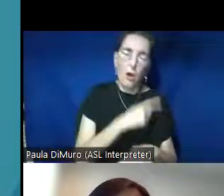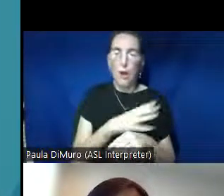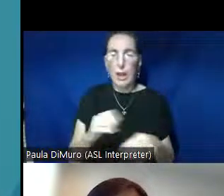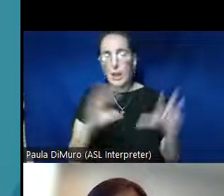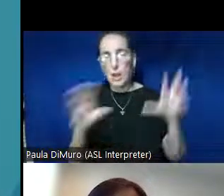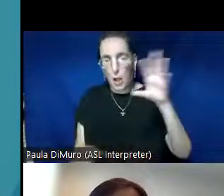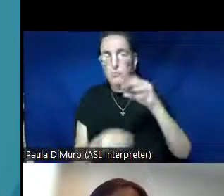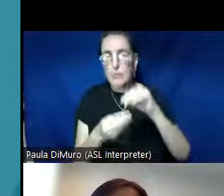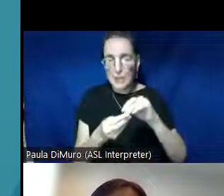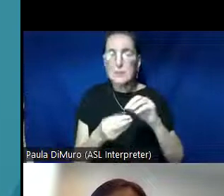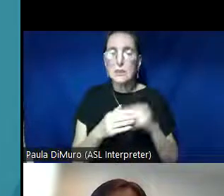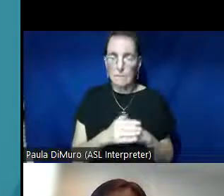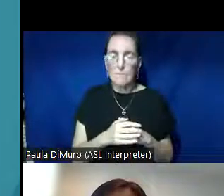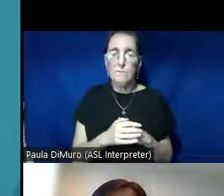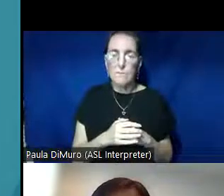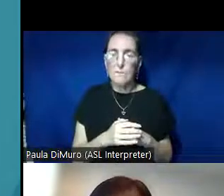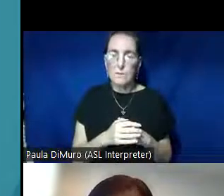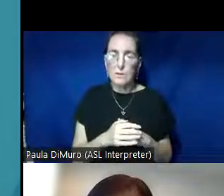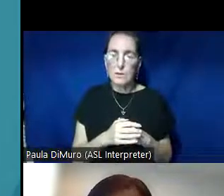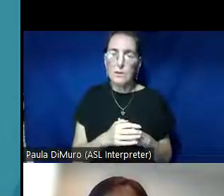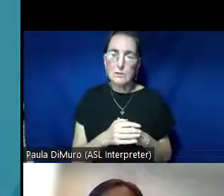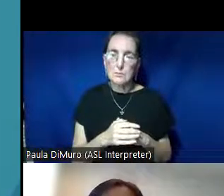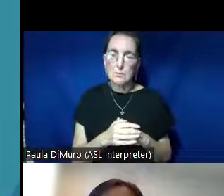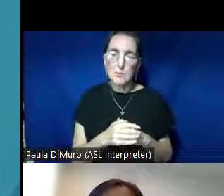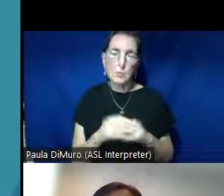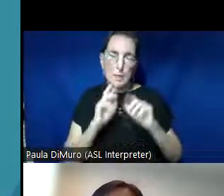processo de revisão ambiental, mas